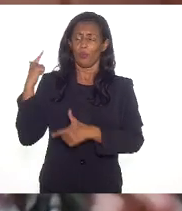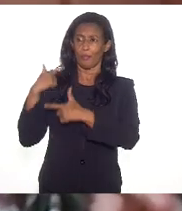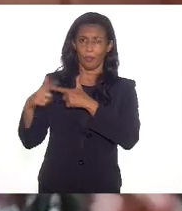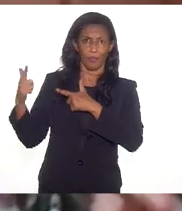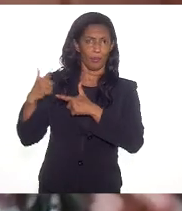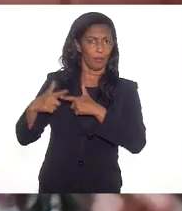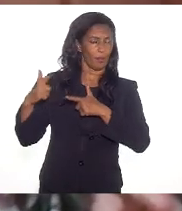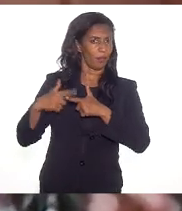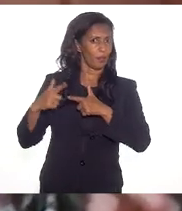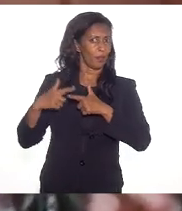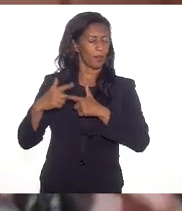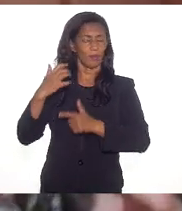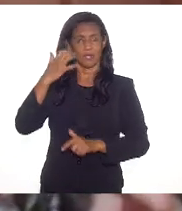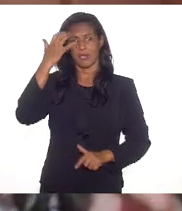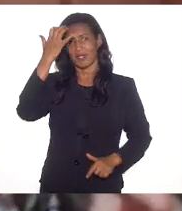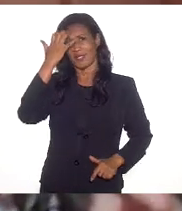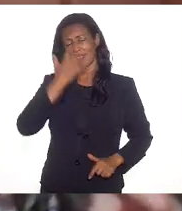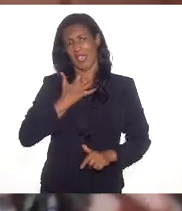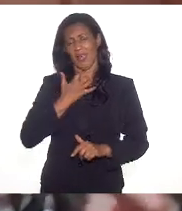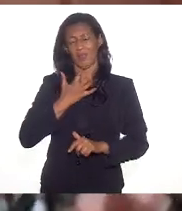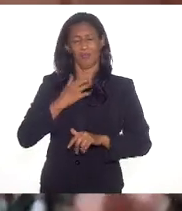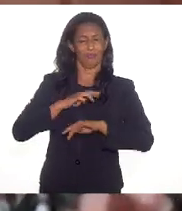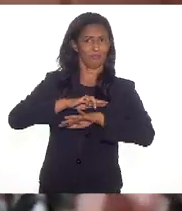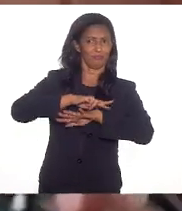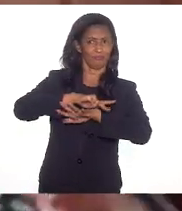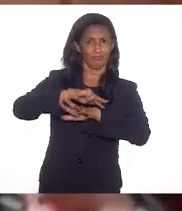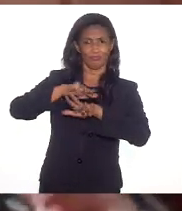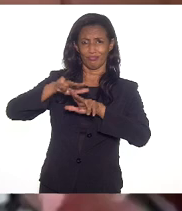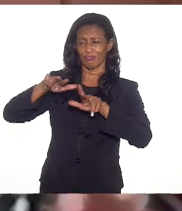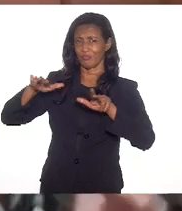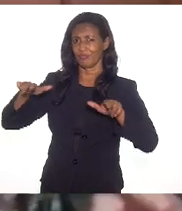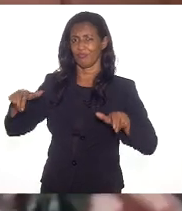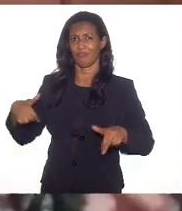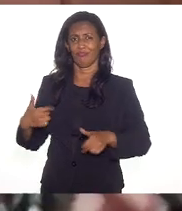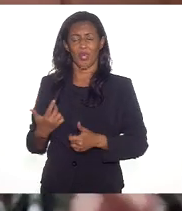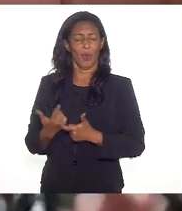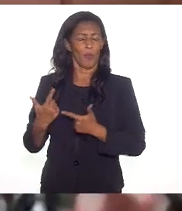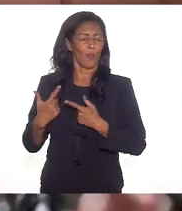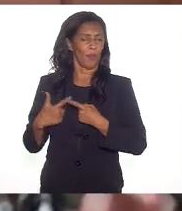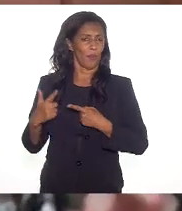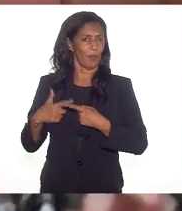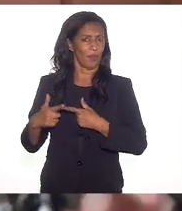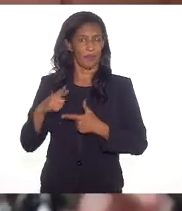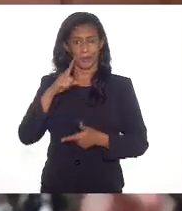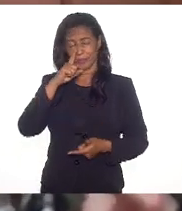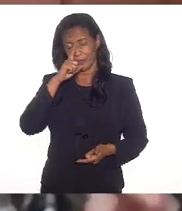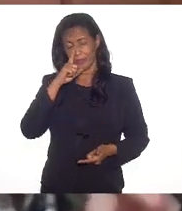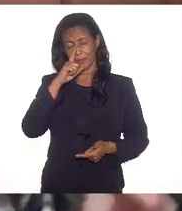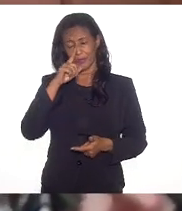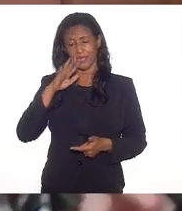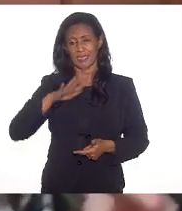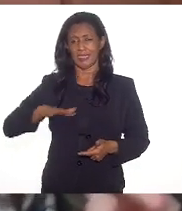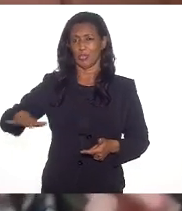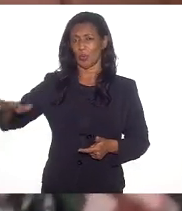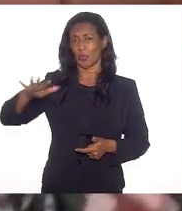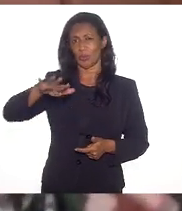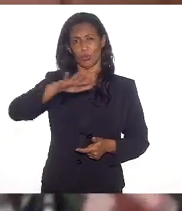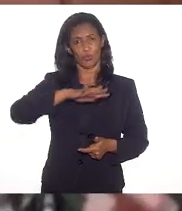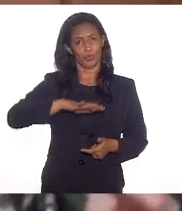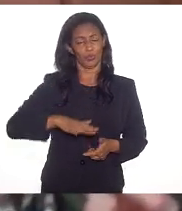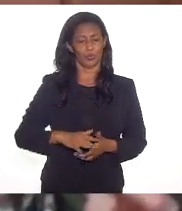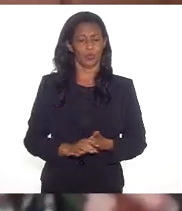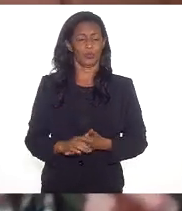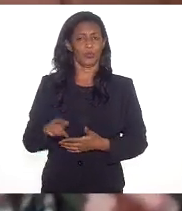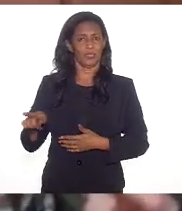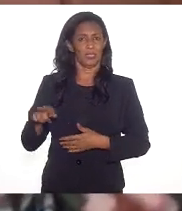problemas de infraestrutura, problemas sociais graves, né, em todas as instâncias. E